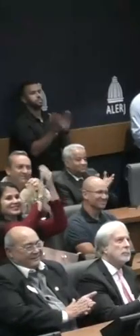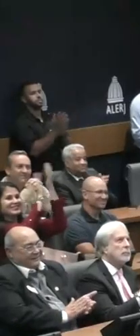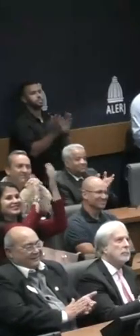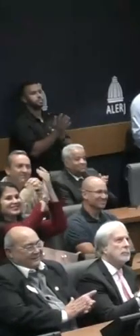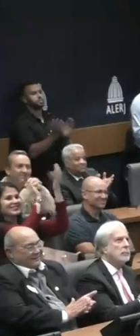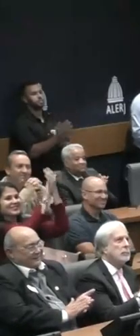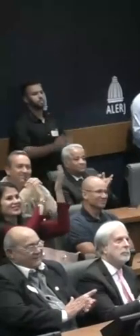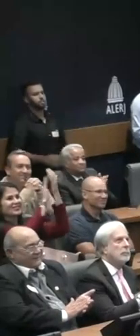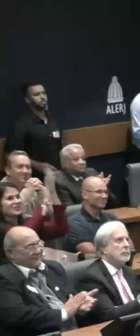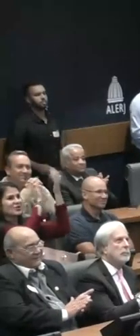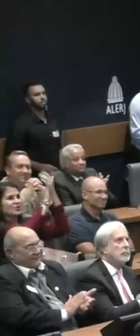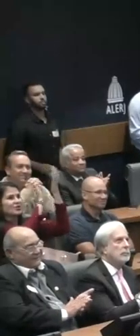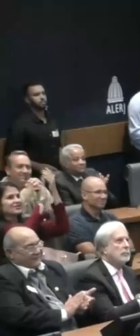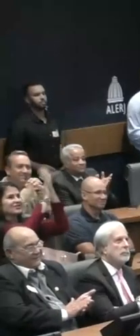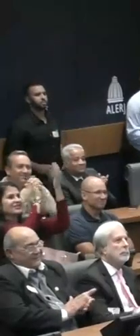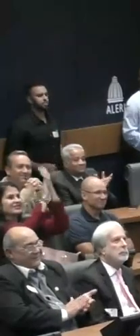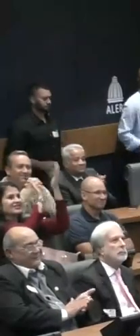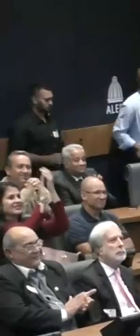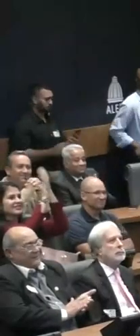nosso estado do Rio de Janeiro.